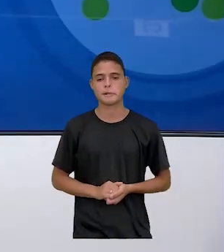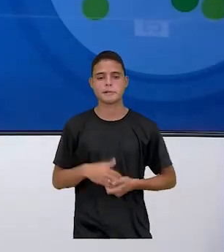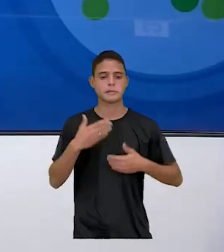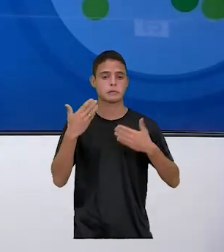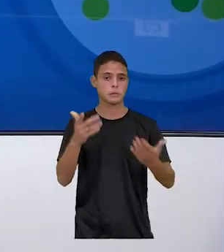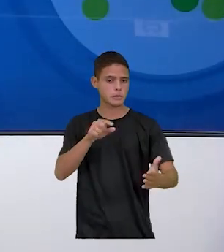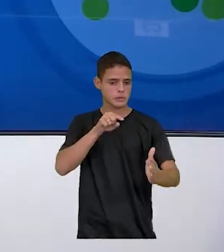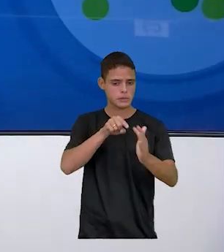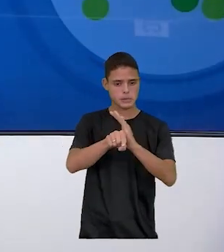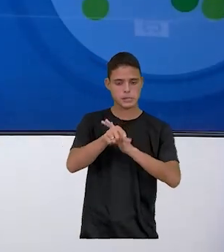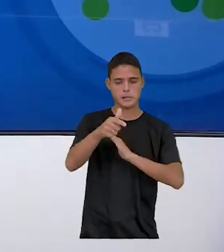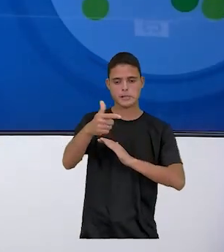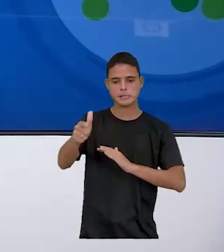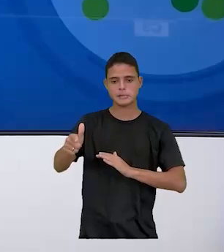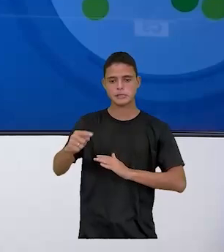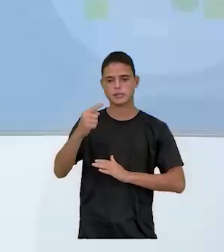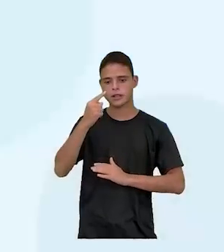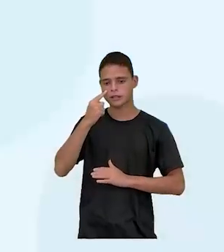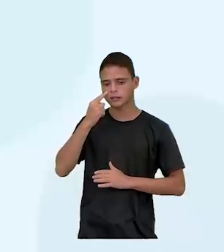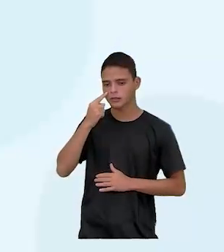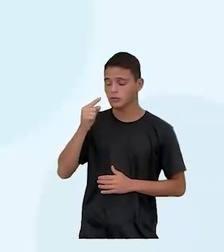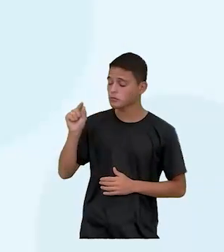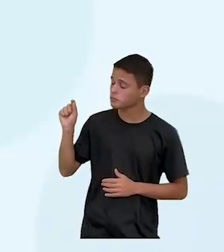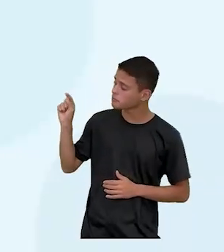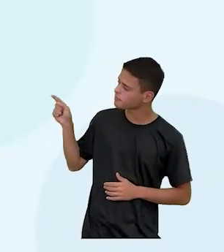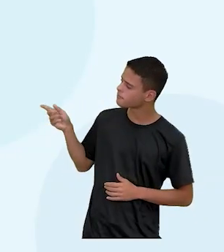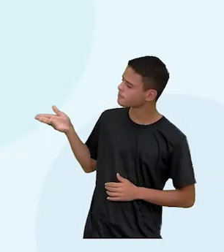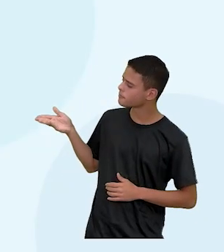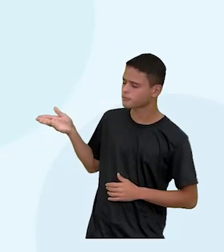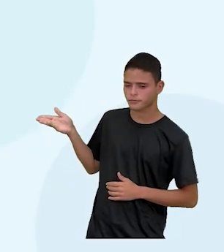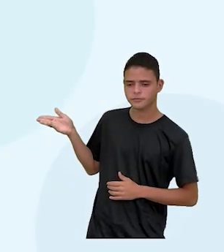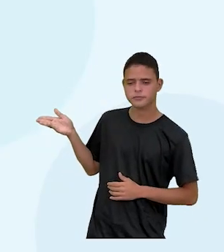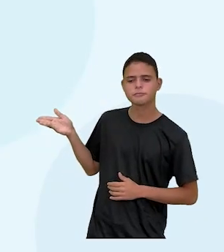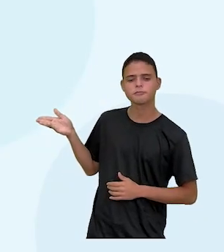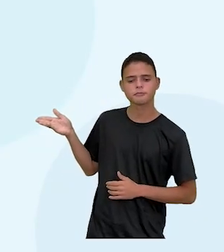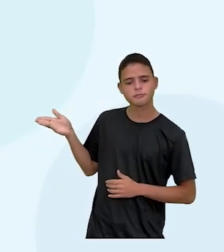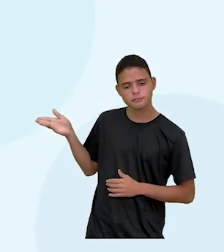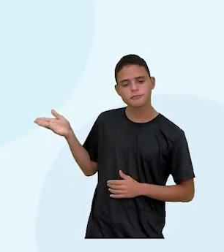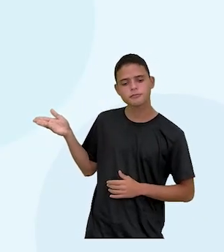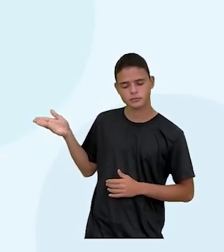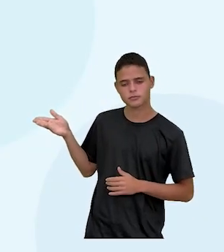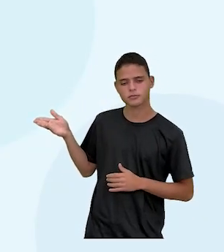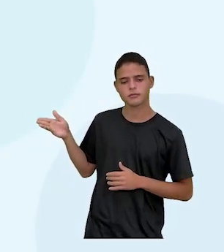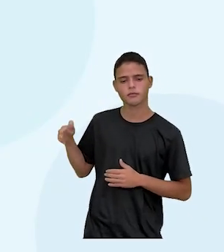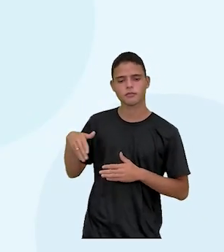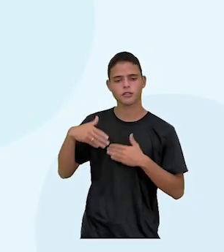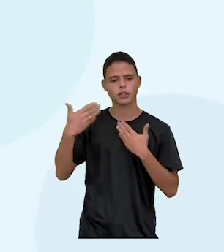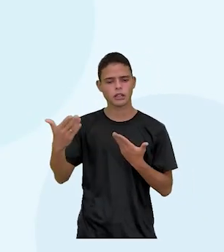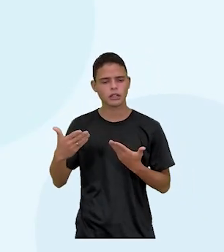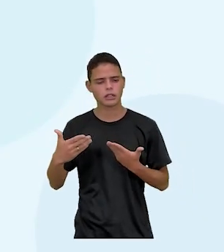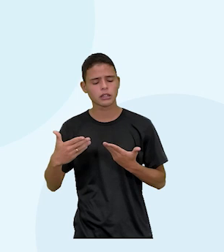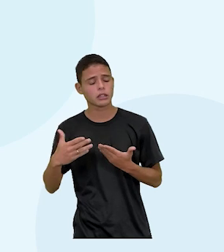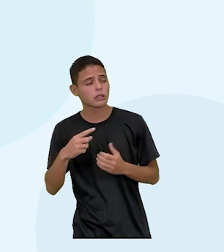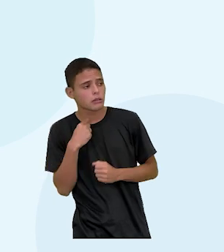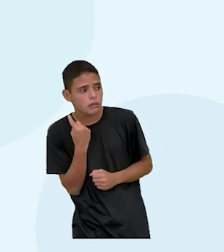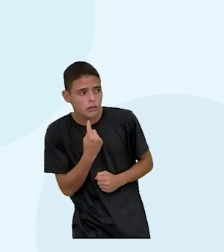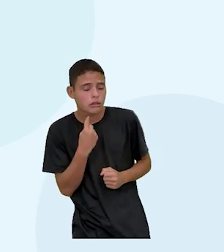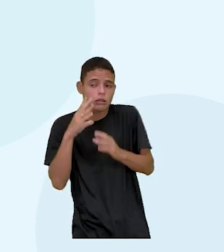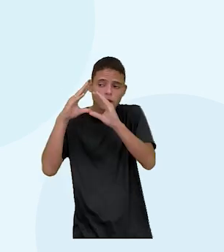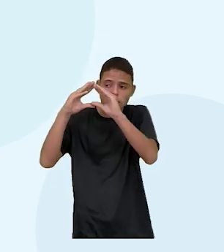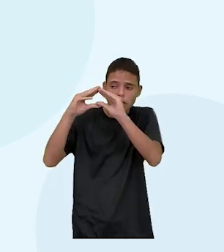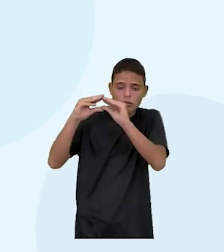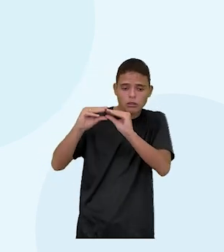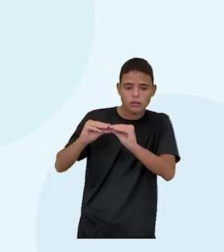bacana. Está na tela agora. Compartilhe no chat. Em cismar sozinho à noite, mais prazer encontro